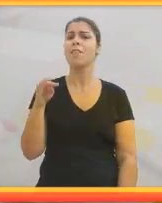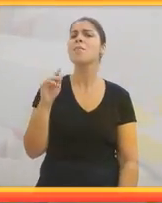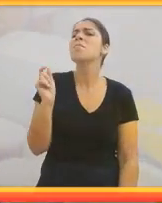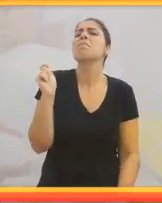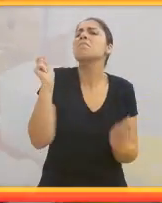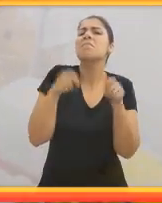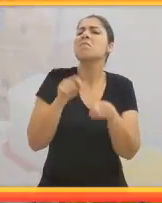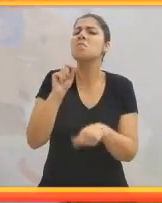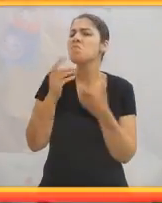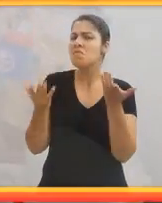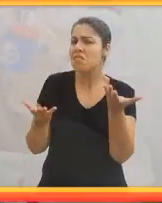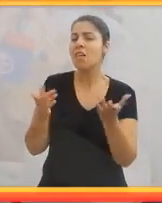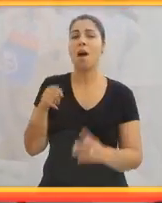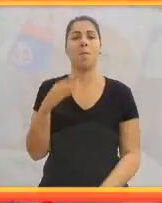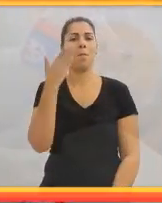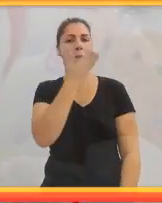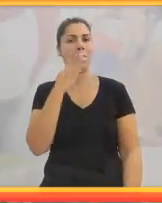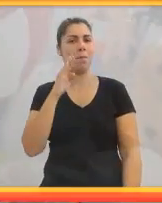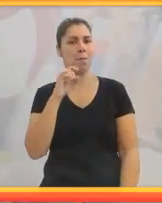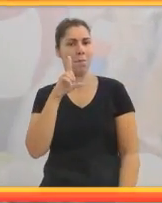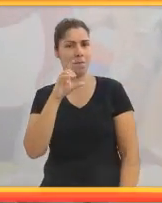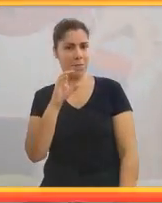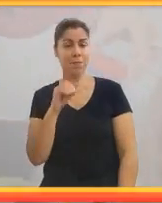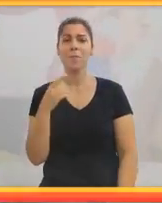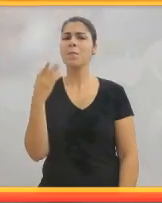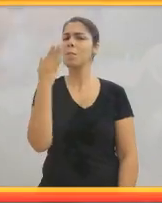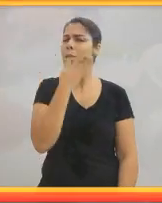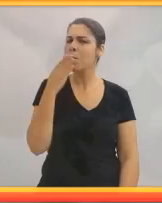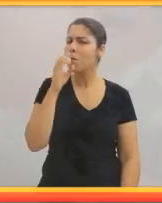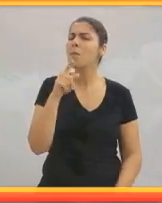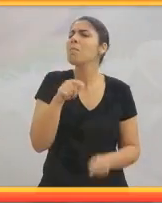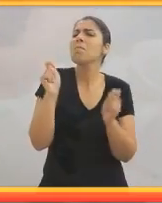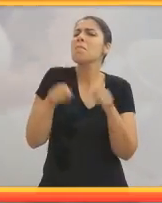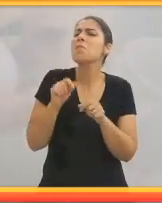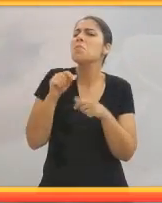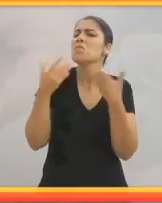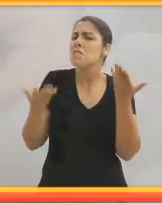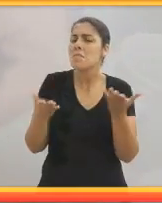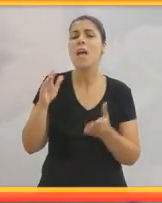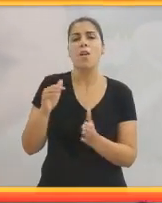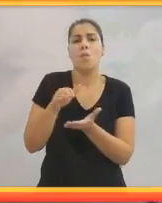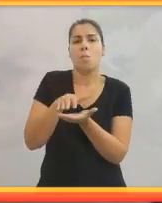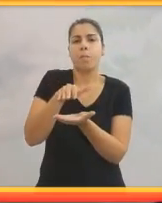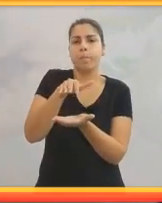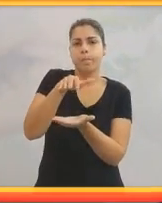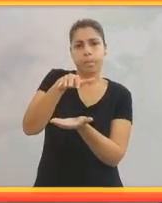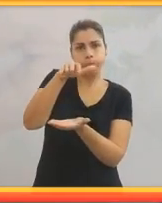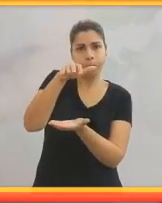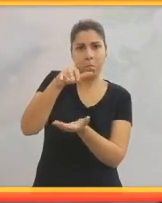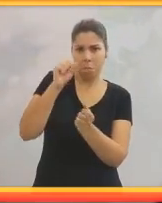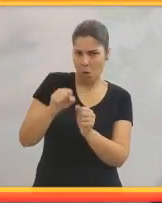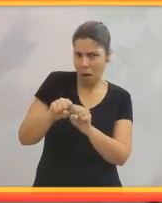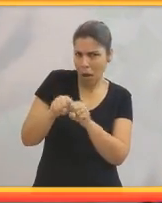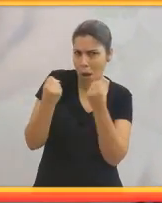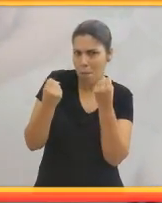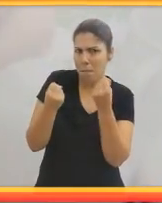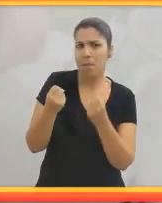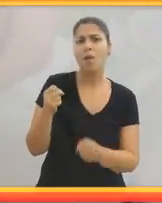Fermento serve pra quê? Pro bolo o quê? Crescer. Pra quebrar o bolo. Pode.